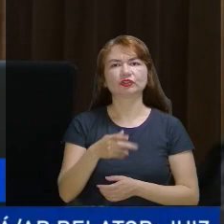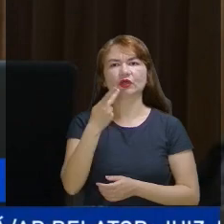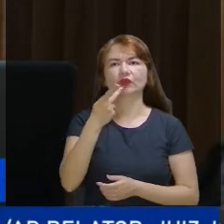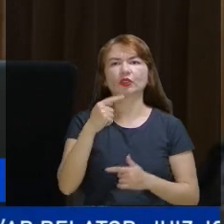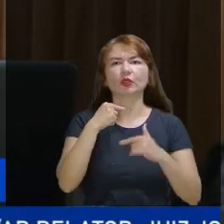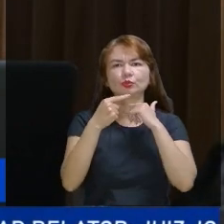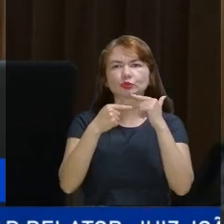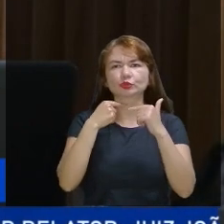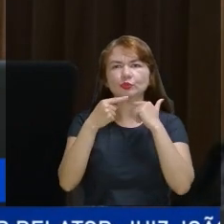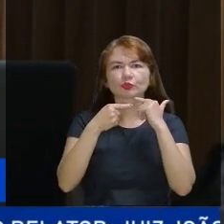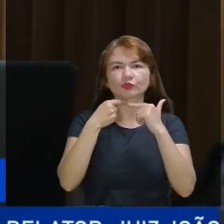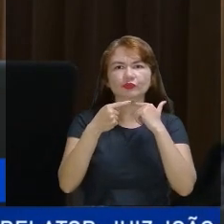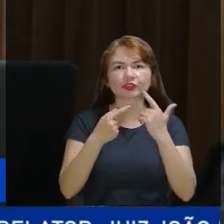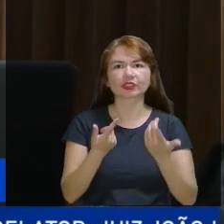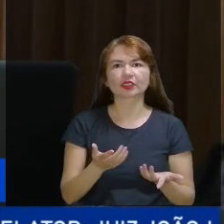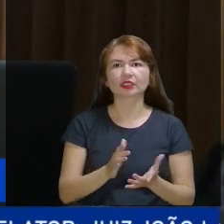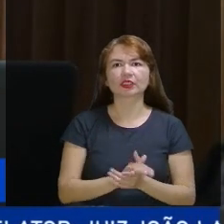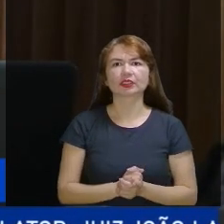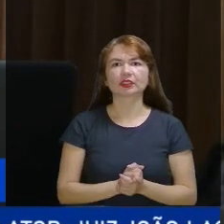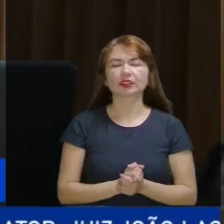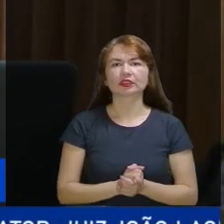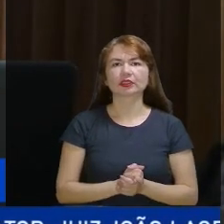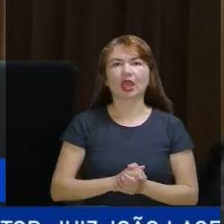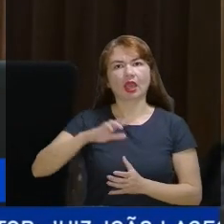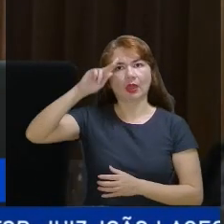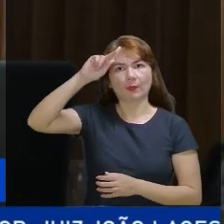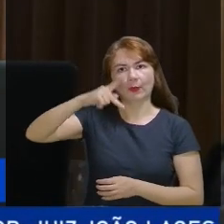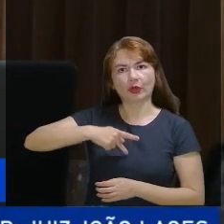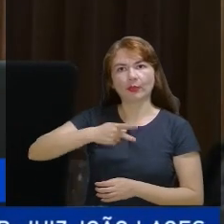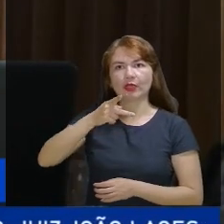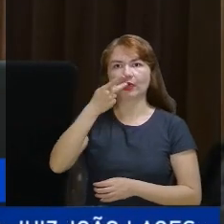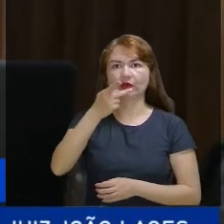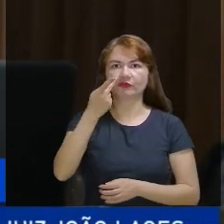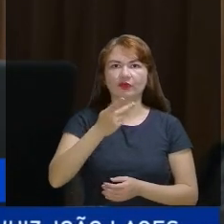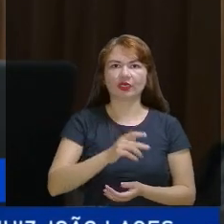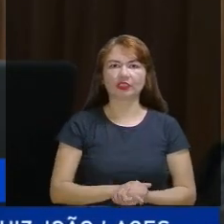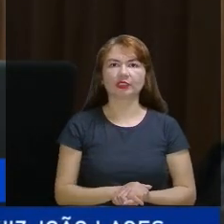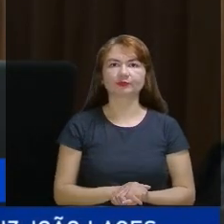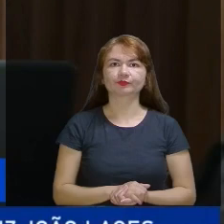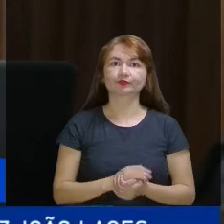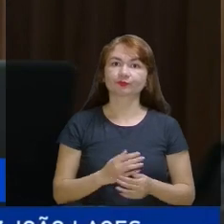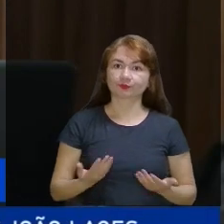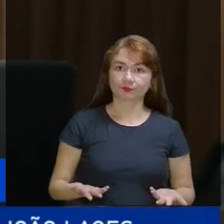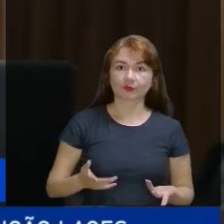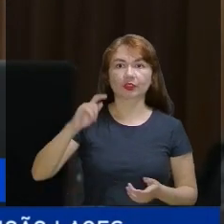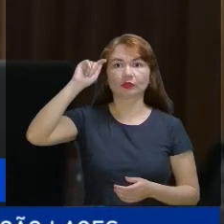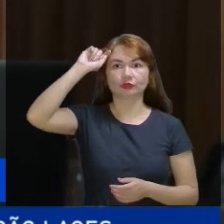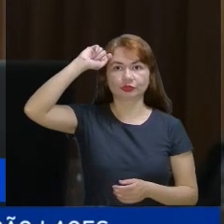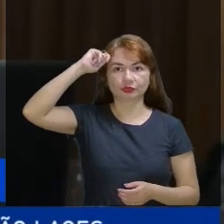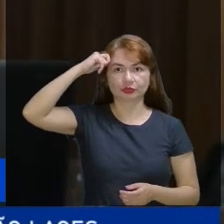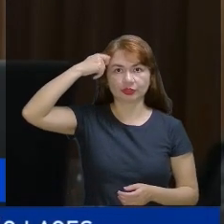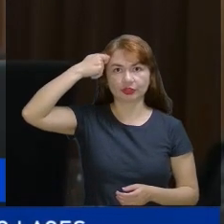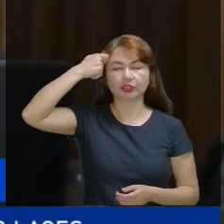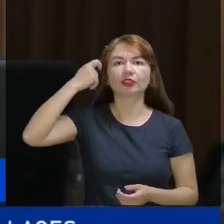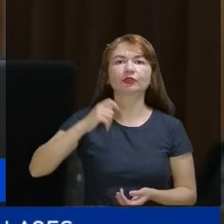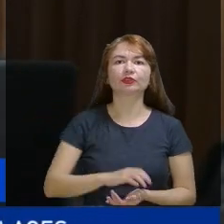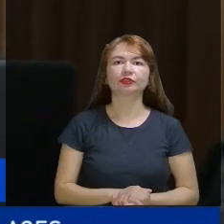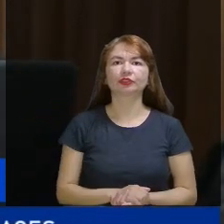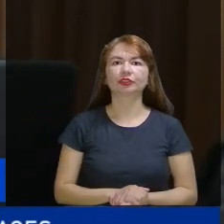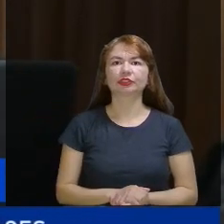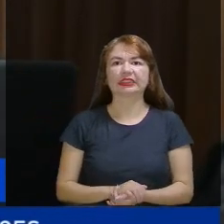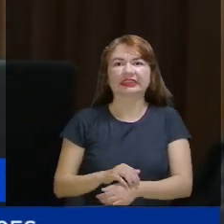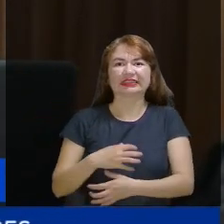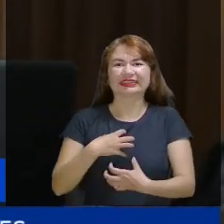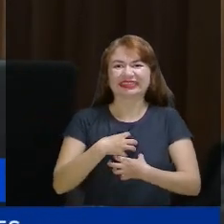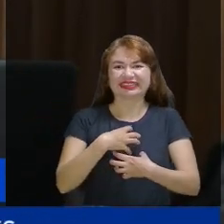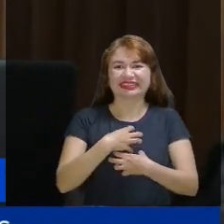questionamento sobre exatamente esse ponto, que é a autodeclaração, porque ela dizem que os negros, os pretos que sentem na pele,